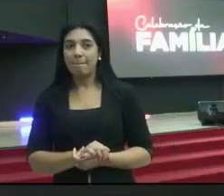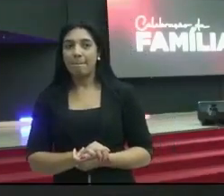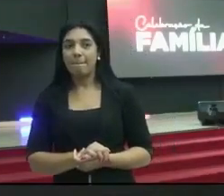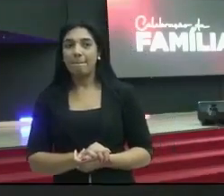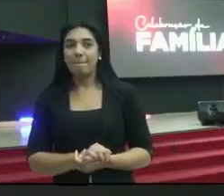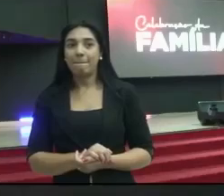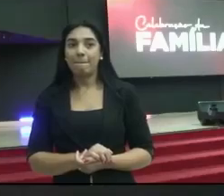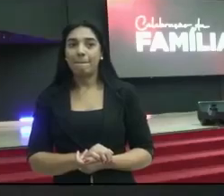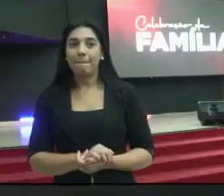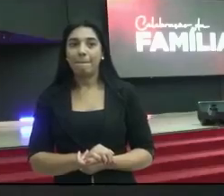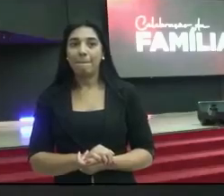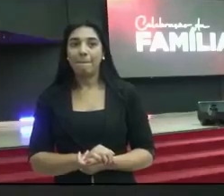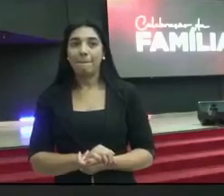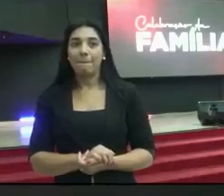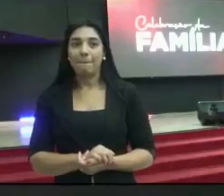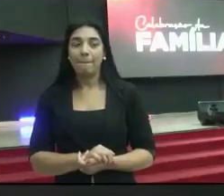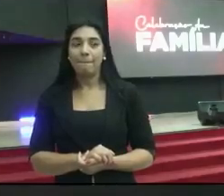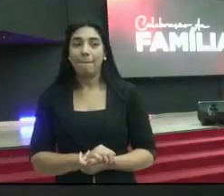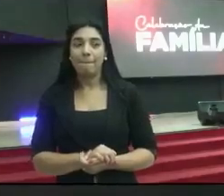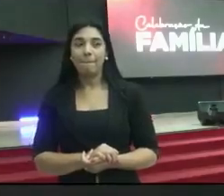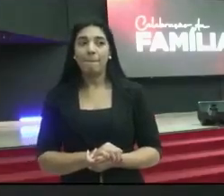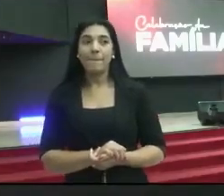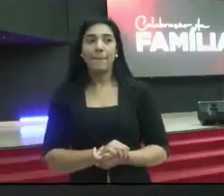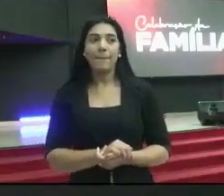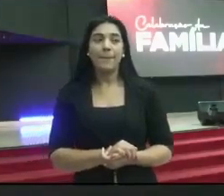Glória a Deus.